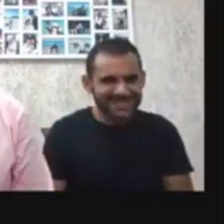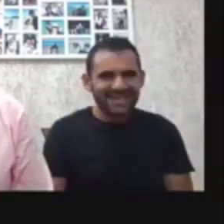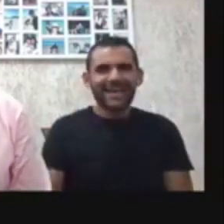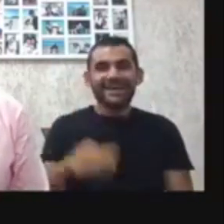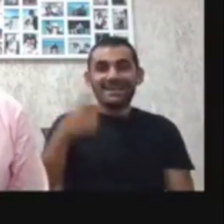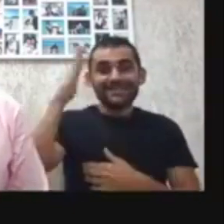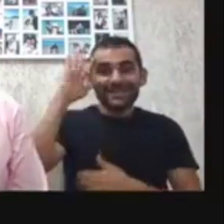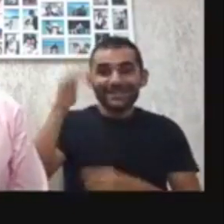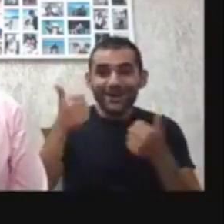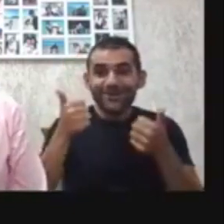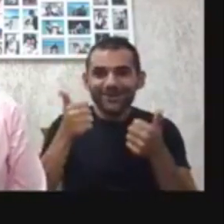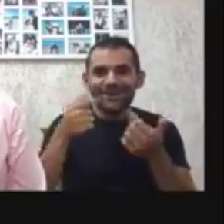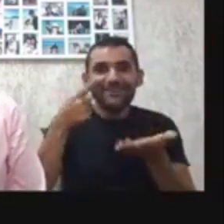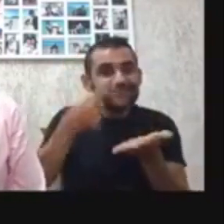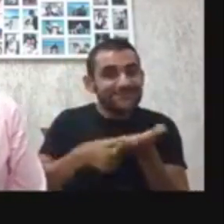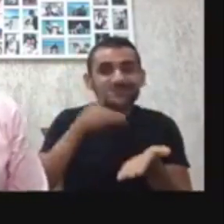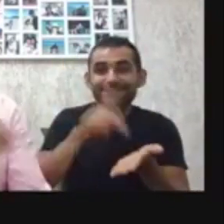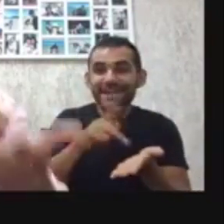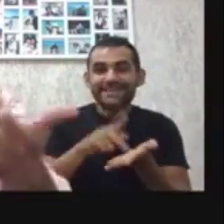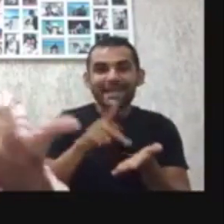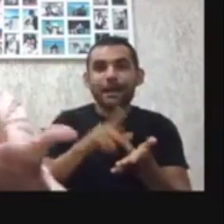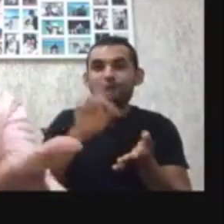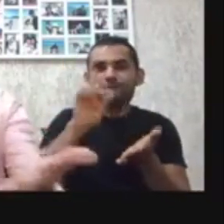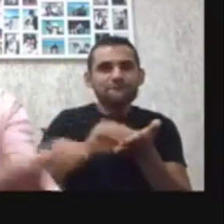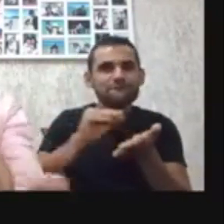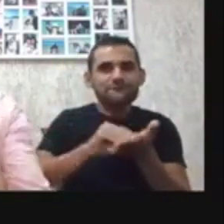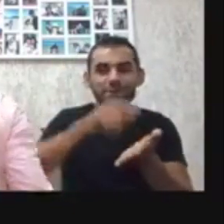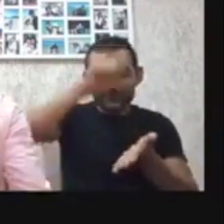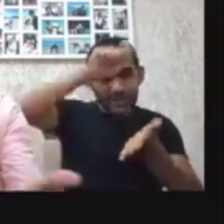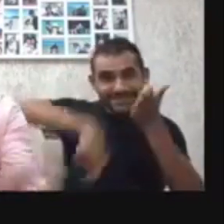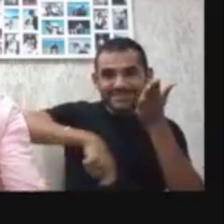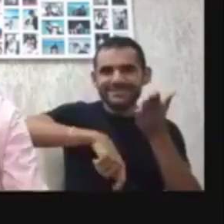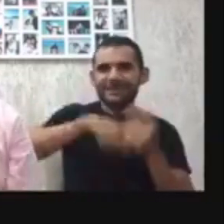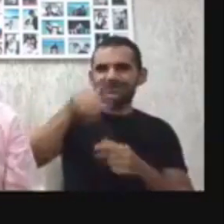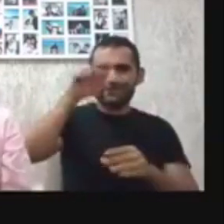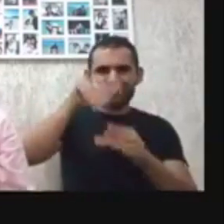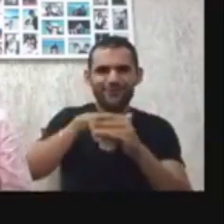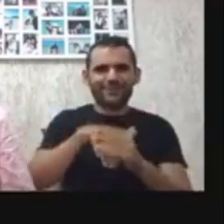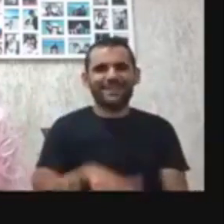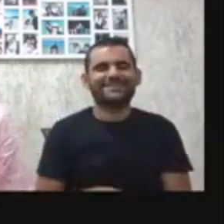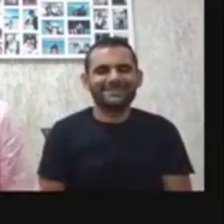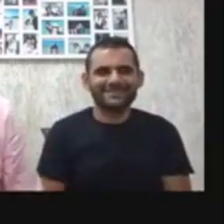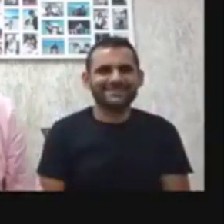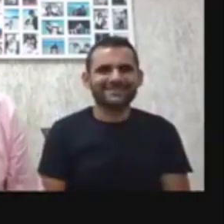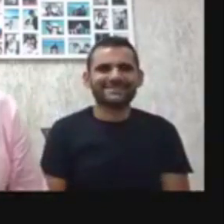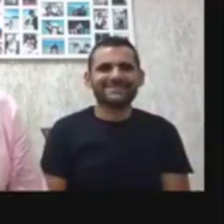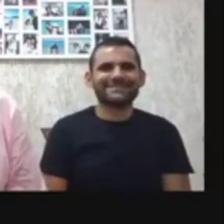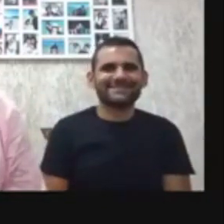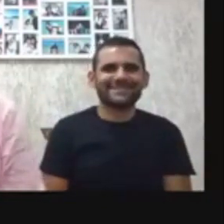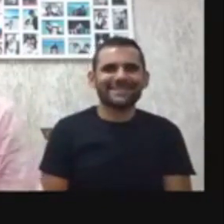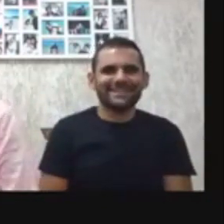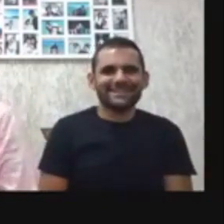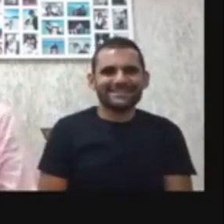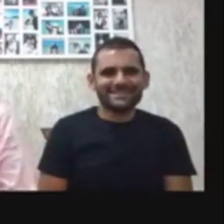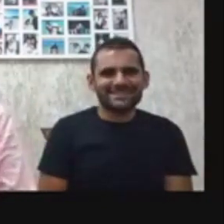entendeu, Adriano? Ó. Eu já tô... Só falta assinar lá, vocês votarem.